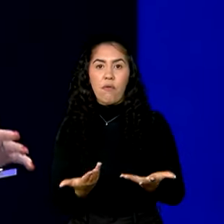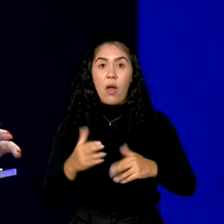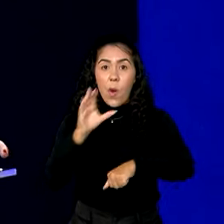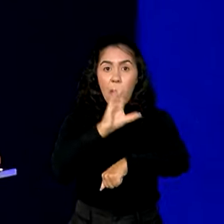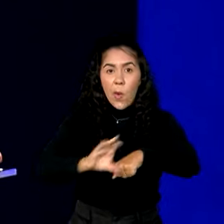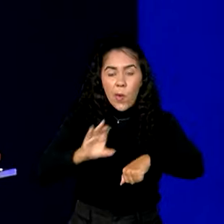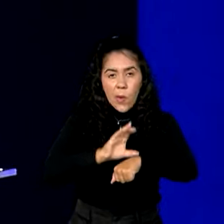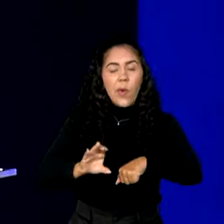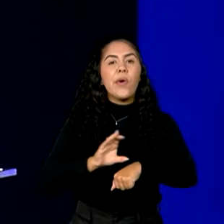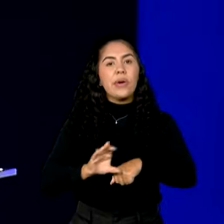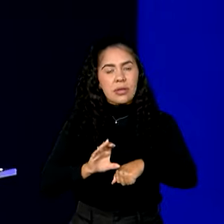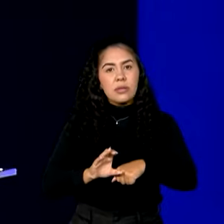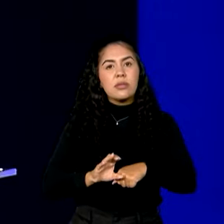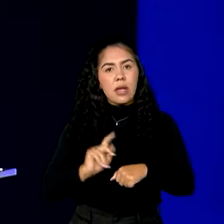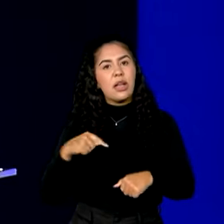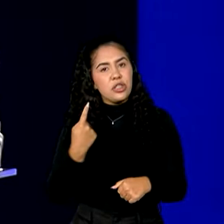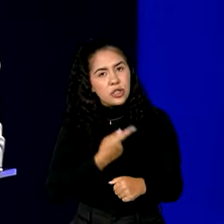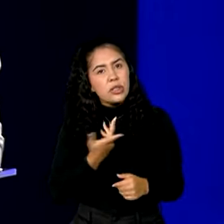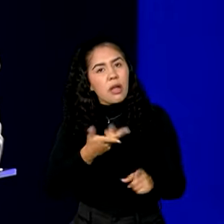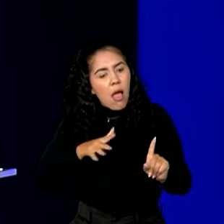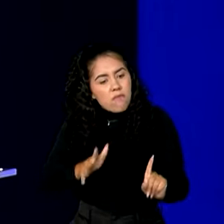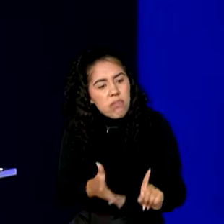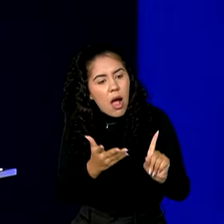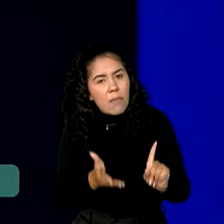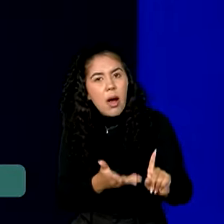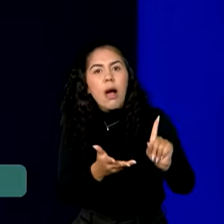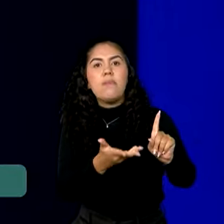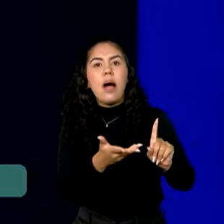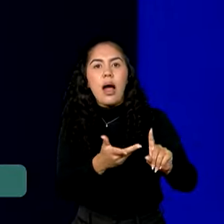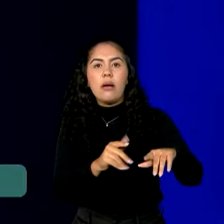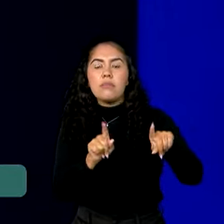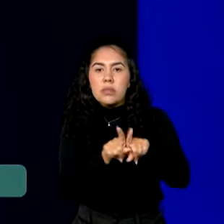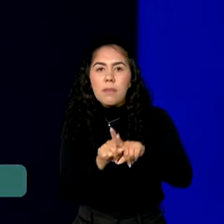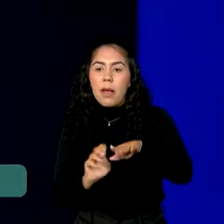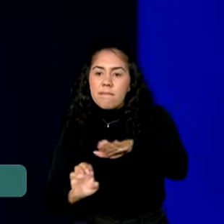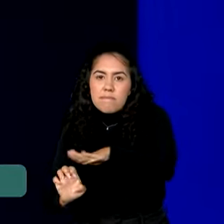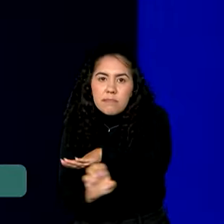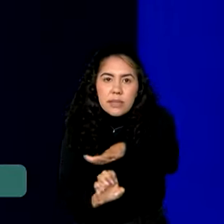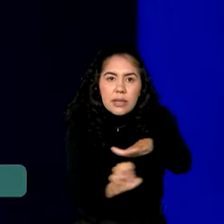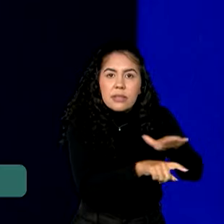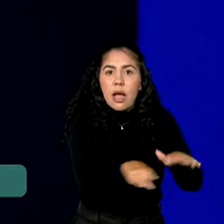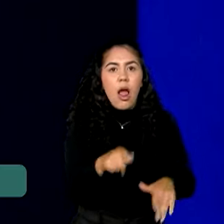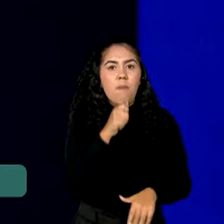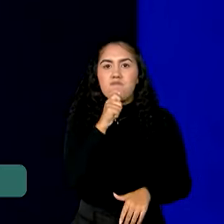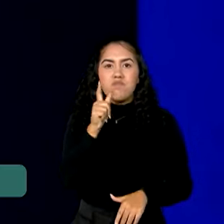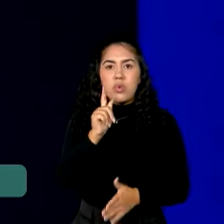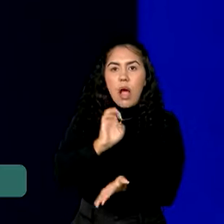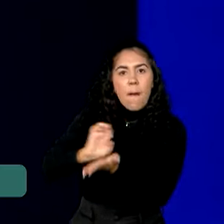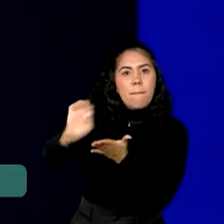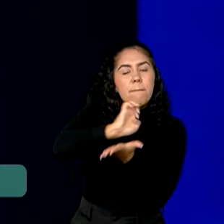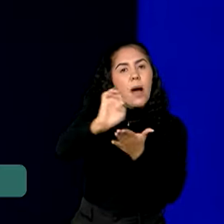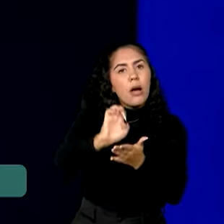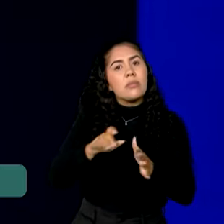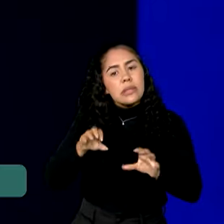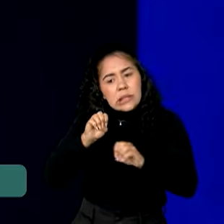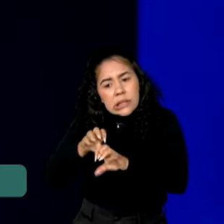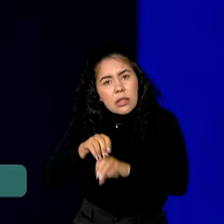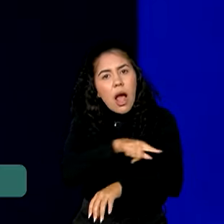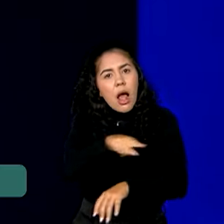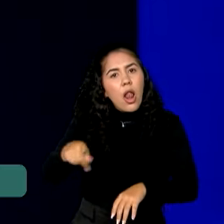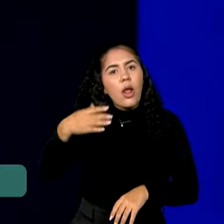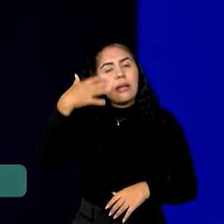justamente pegar pela mão aquelas empresas que ainda não exportam e fazer com que elas possam exportar, que elas entendam quais